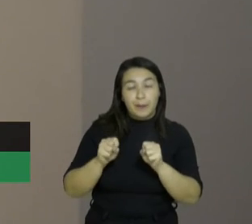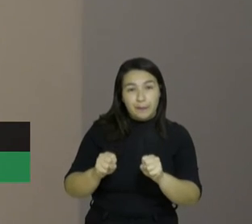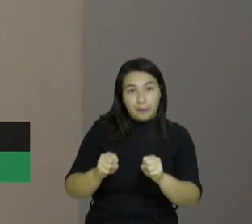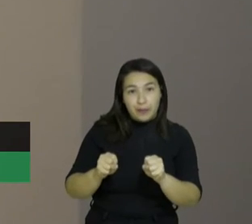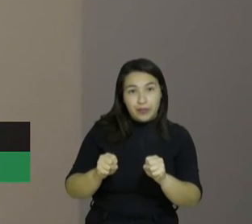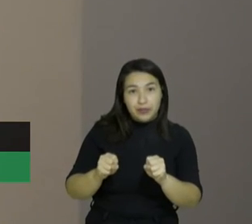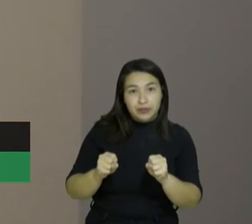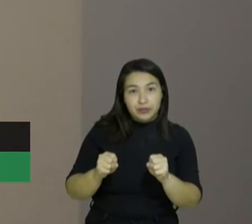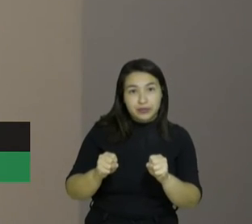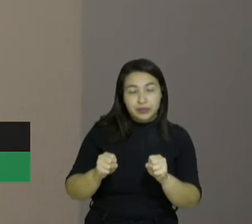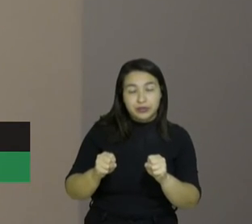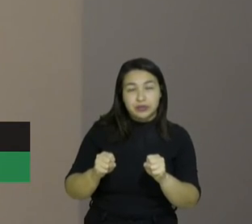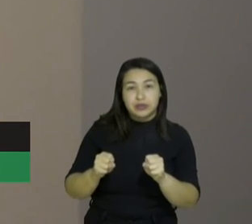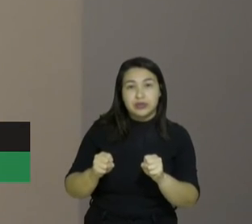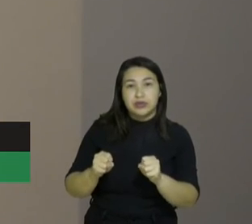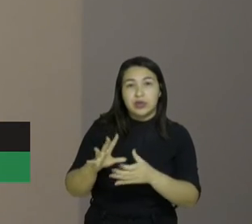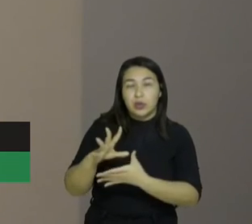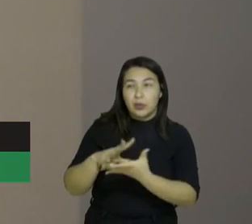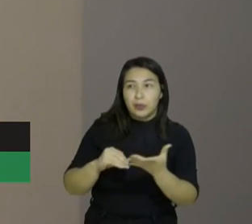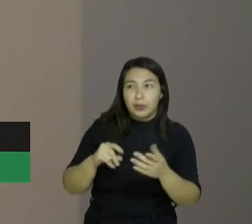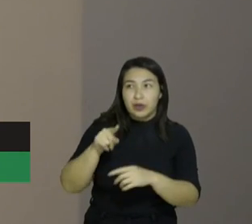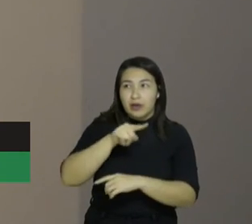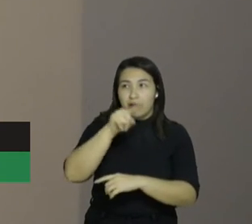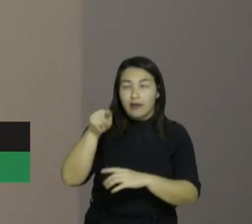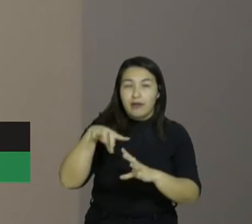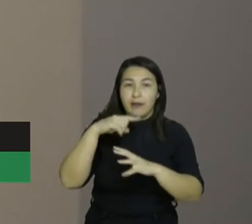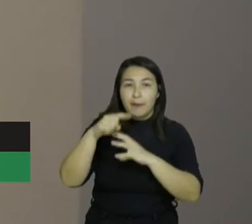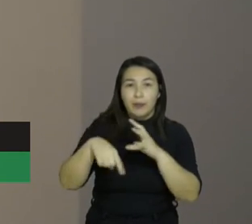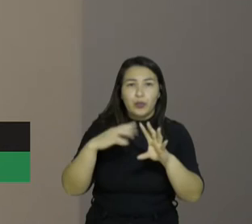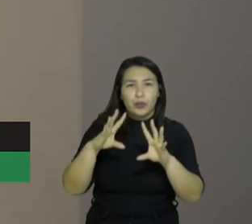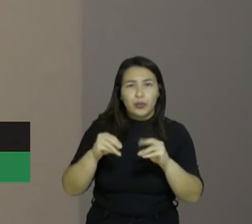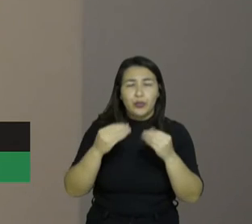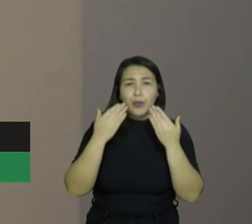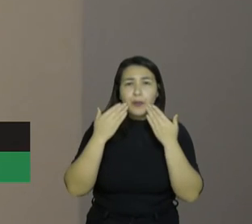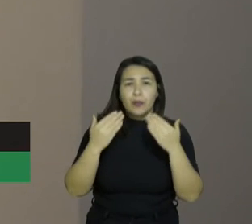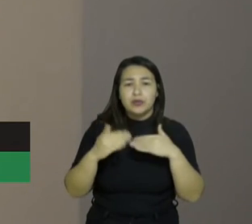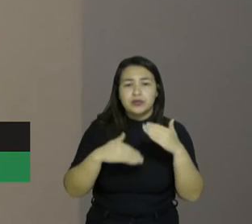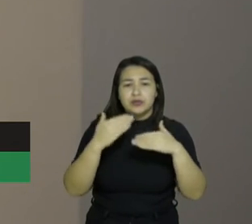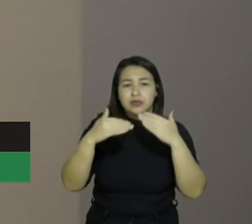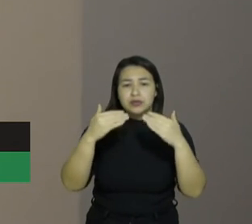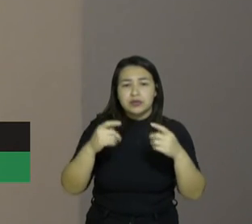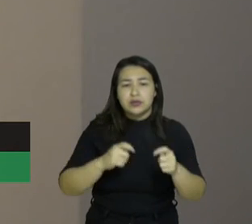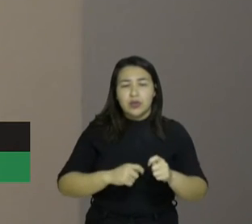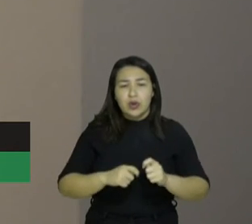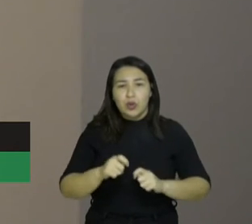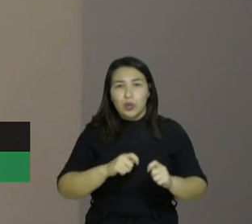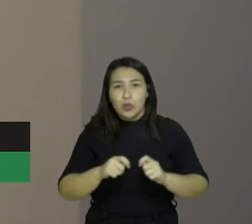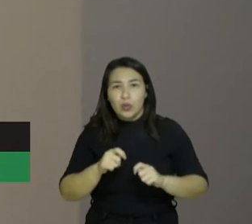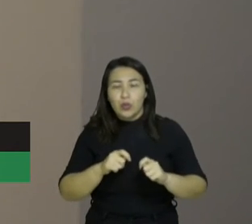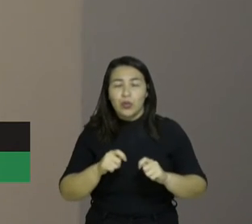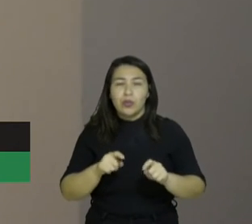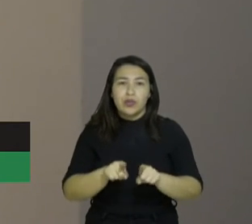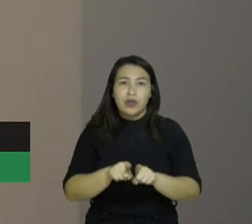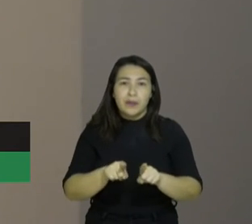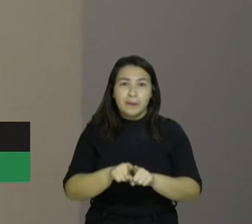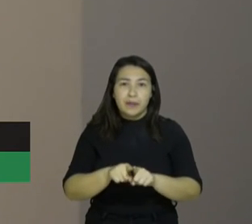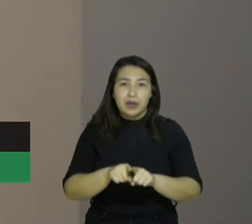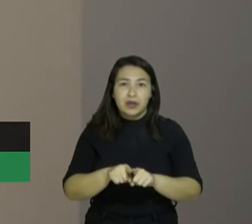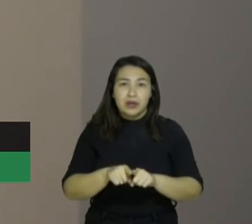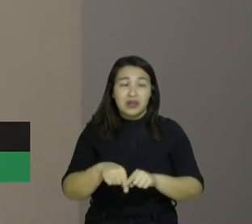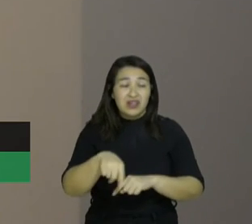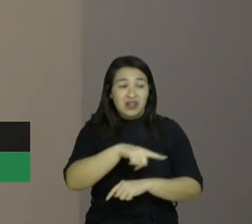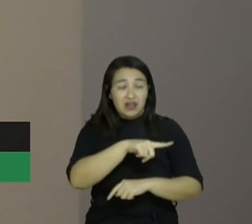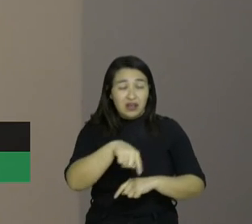de excelência para o mundo mostrando que o desenvolvimento económico e a sustentabilidade Urbana não são apenas